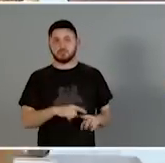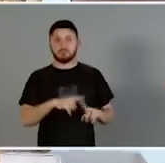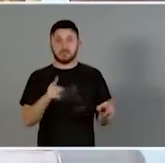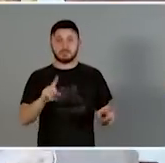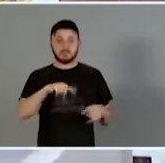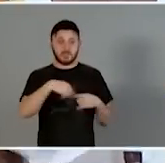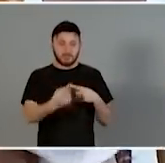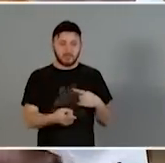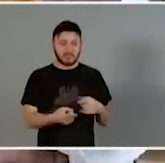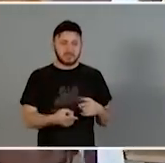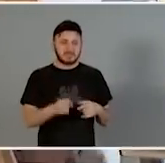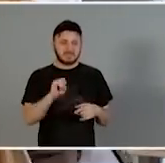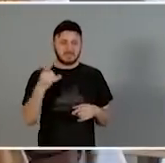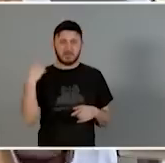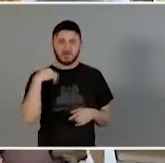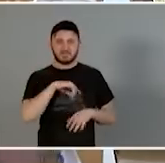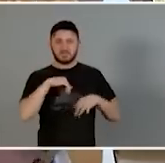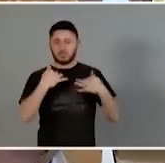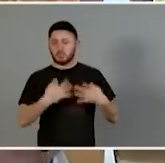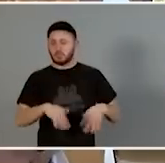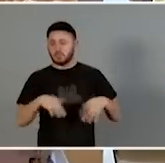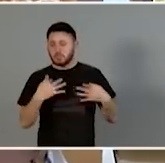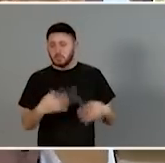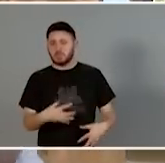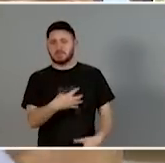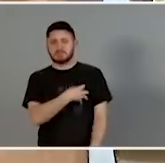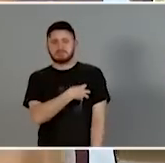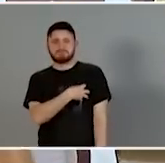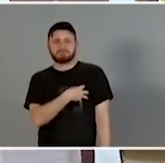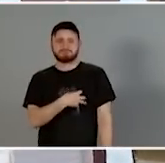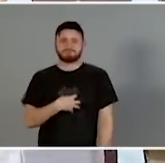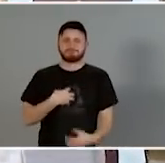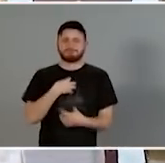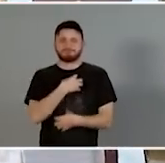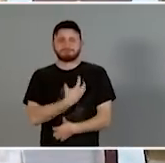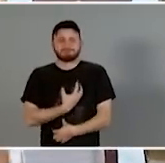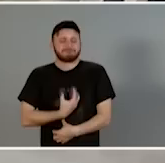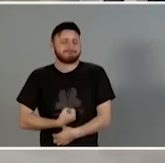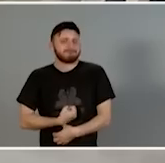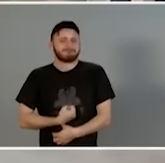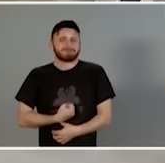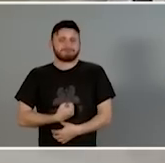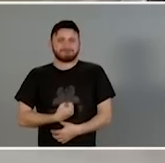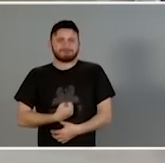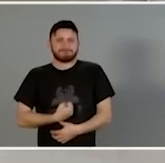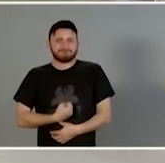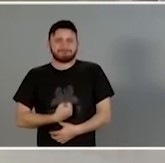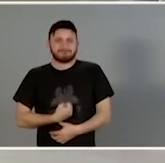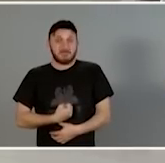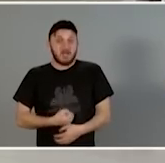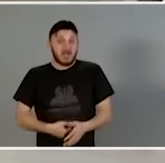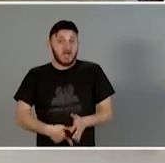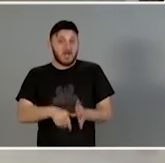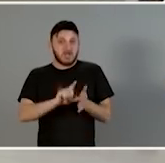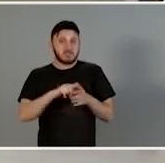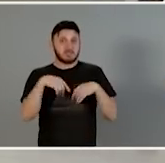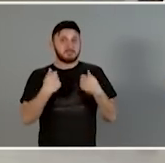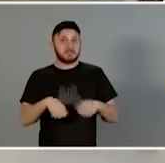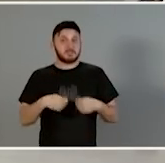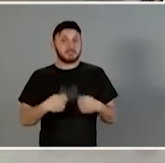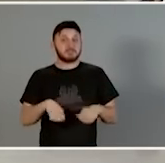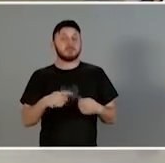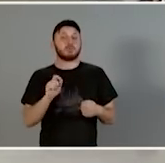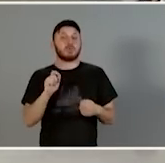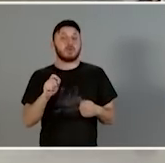quando você está muito ferido, quando você está machucado, primeiro se cure. E